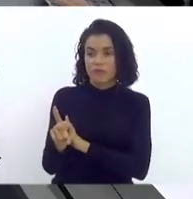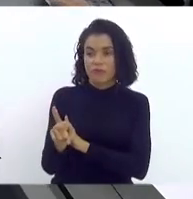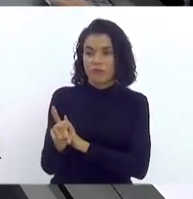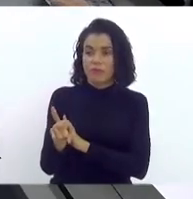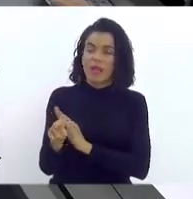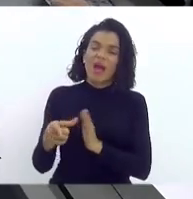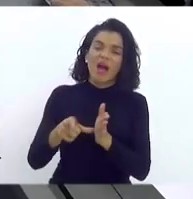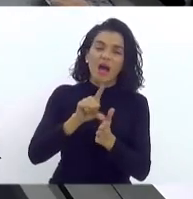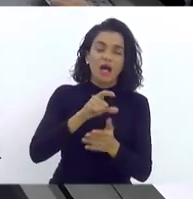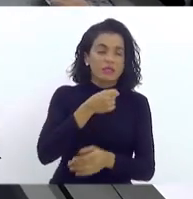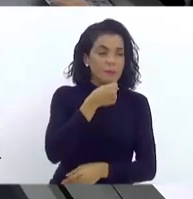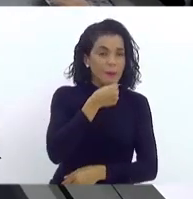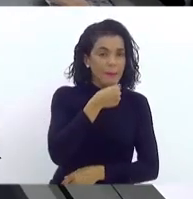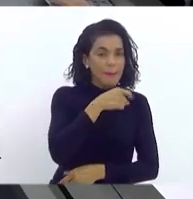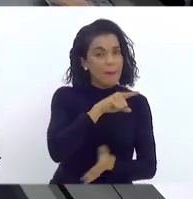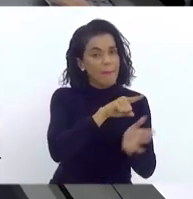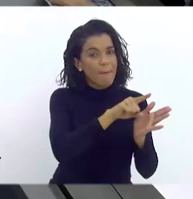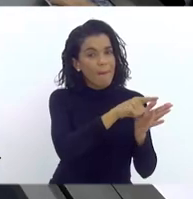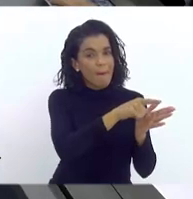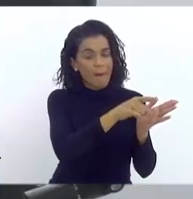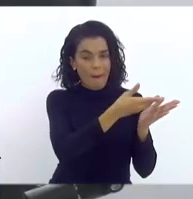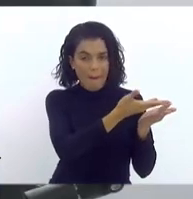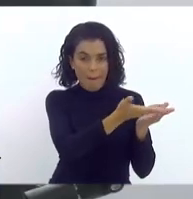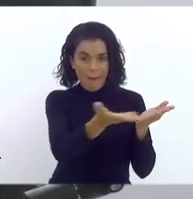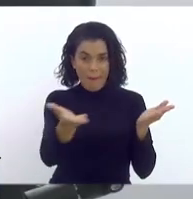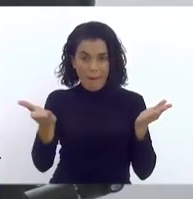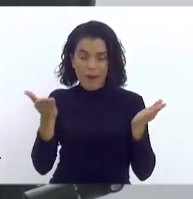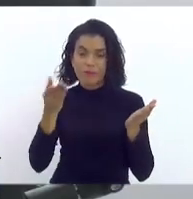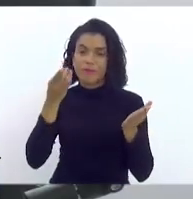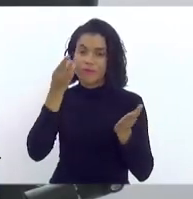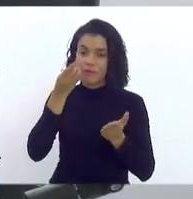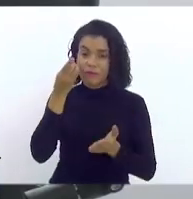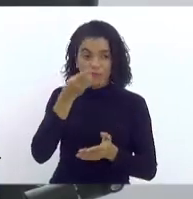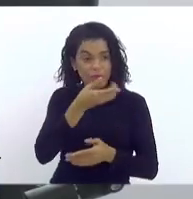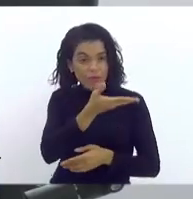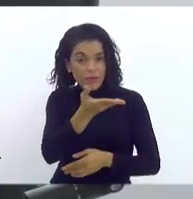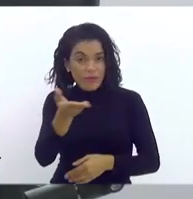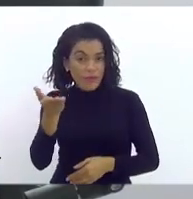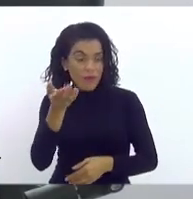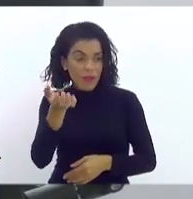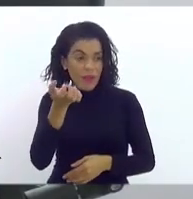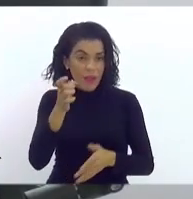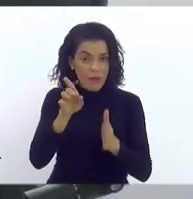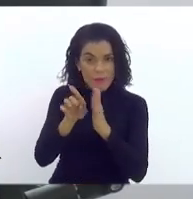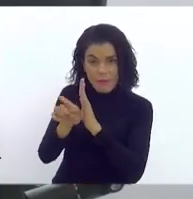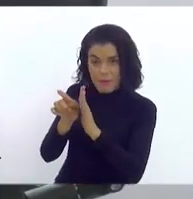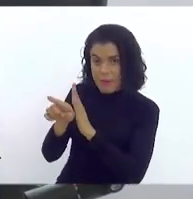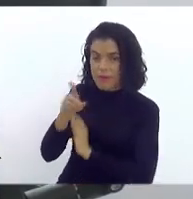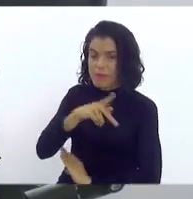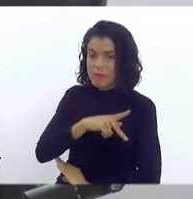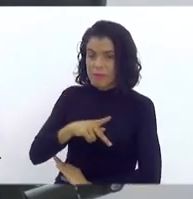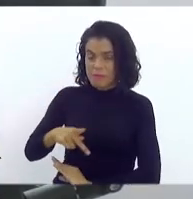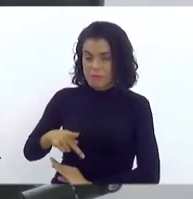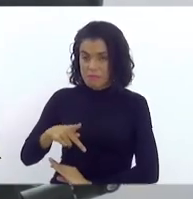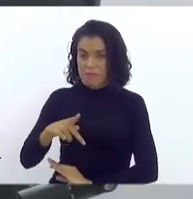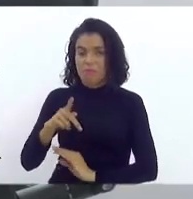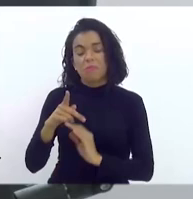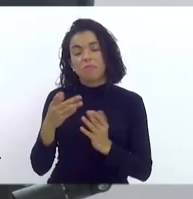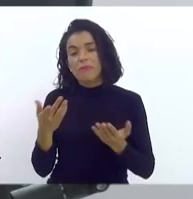os colegas, e aí já peço aqui aqueles que queiram se inscrever que já o façam, mas